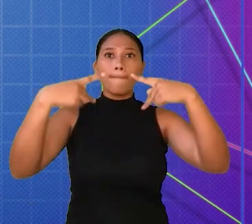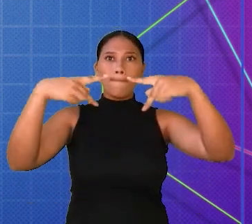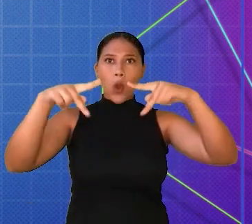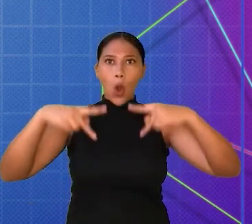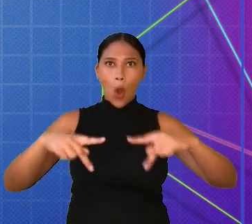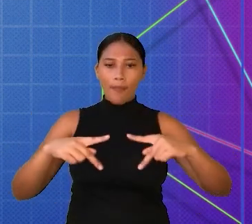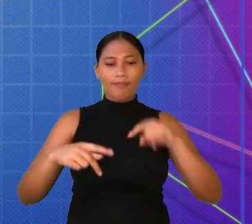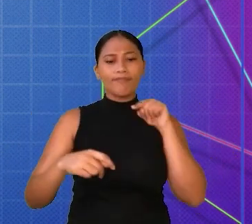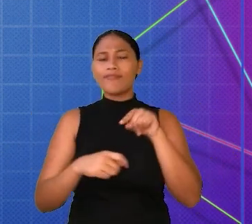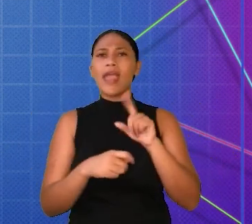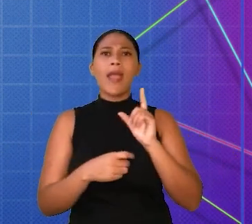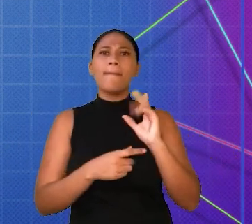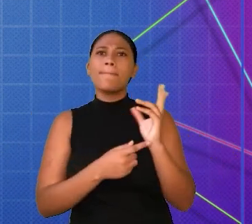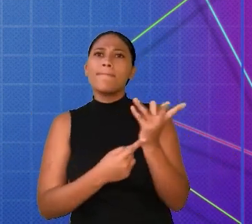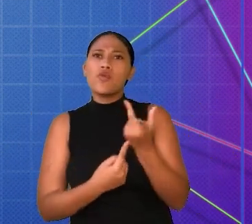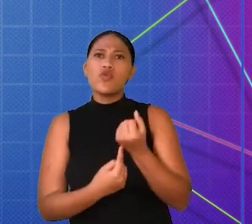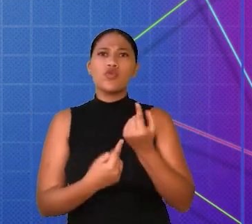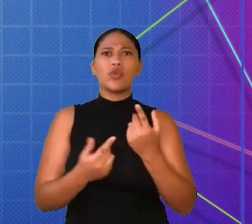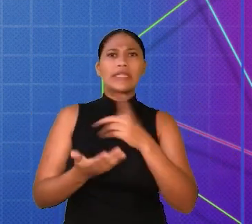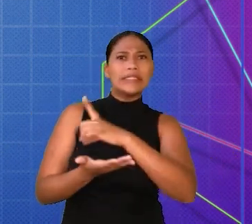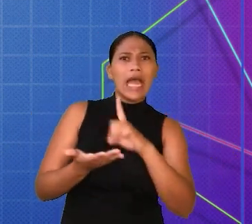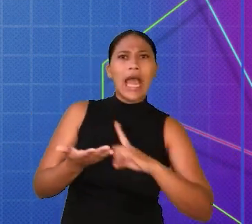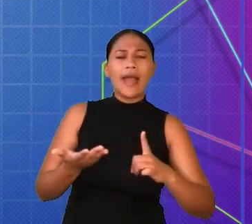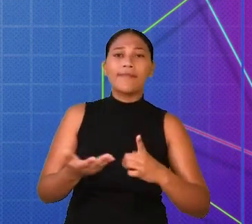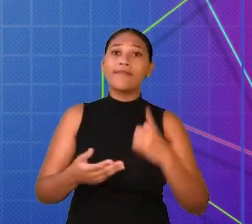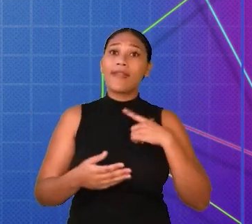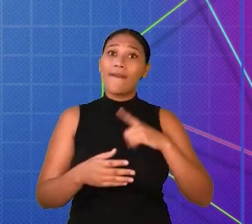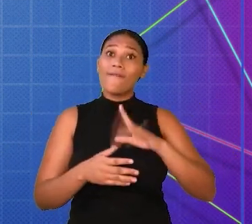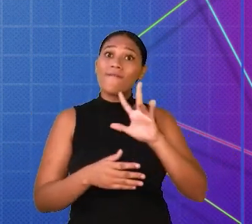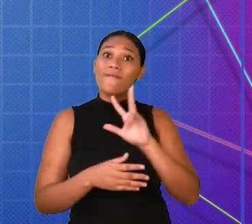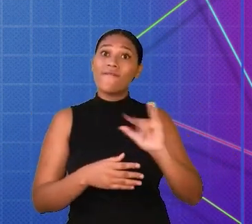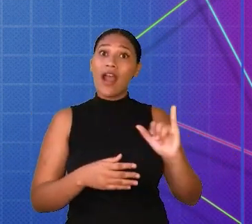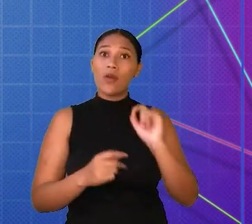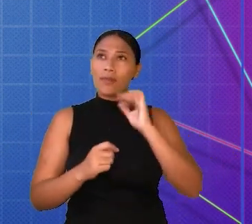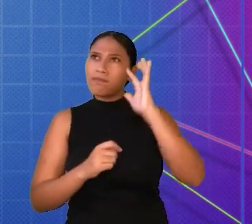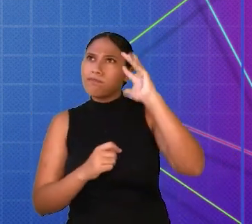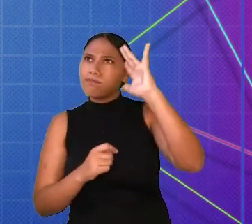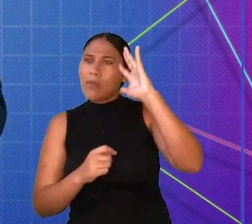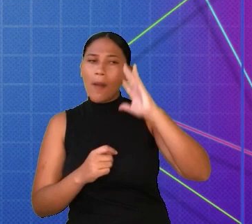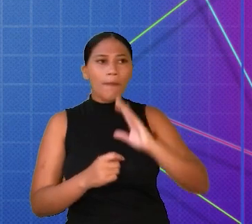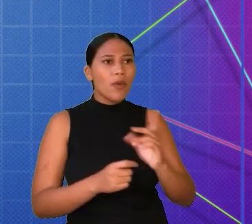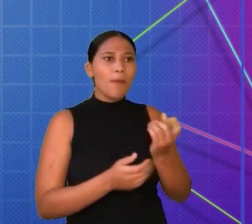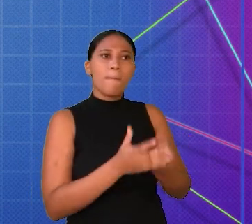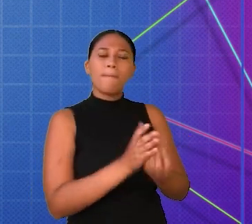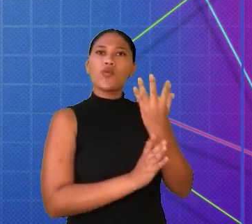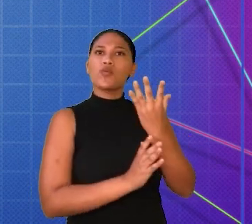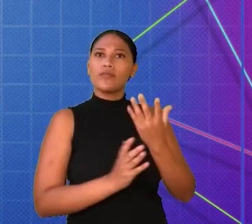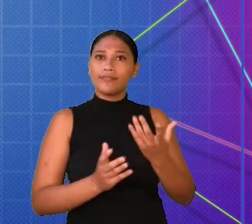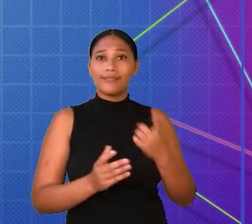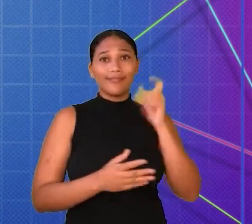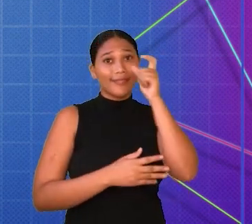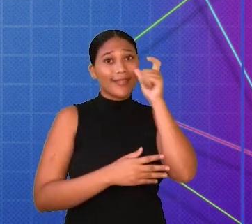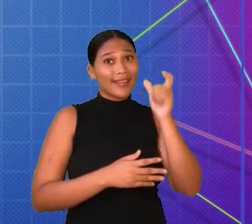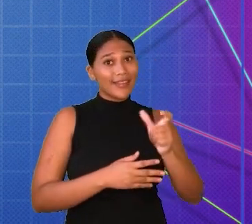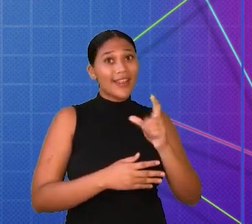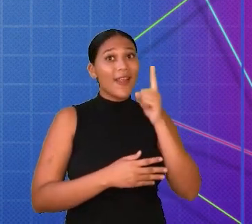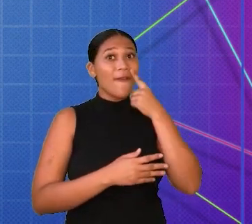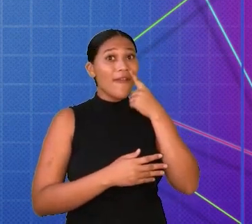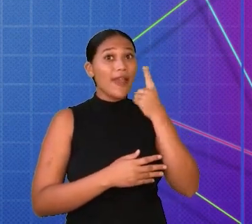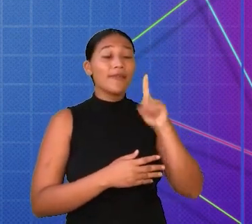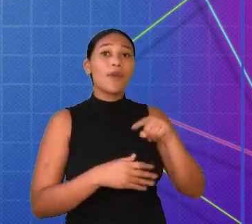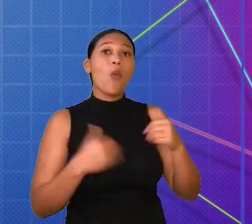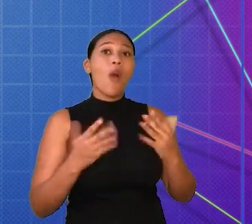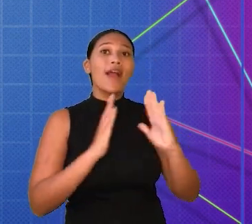desenvolvimento, nós estamos falando de programadores, artistas, designers. E são essas pessoas que vão materializar isso pra gente. Essa